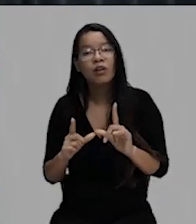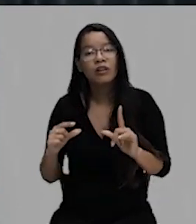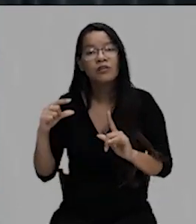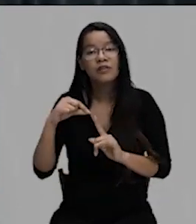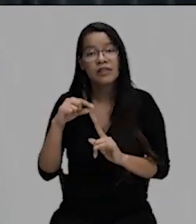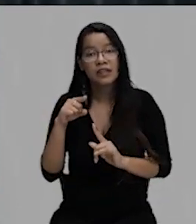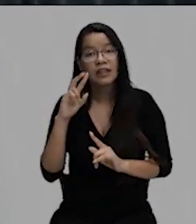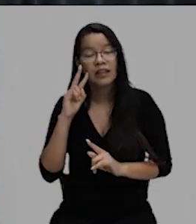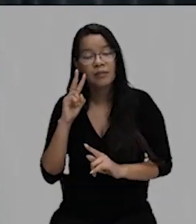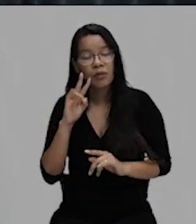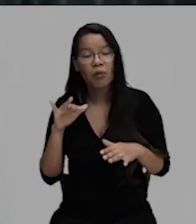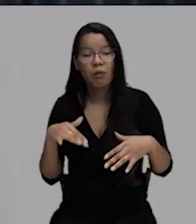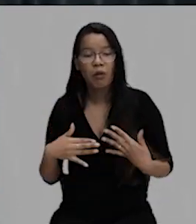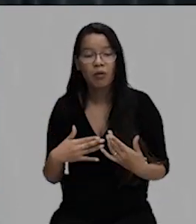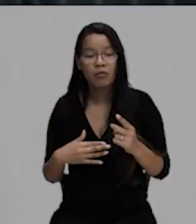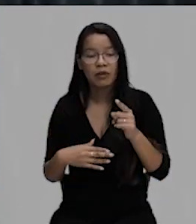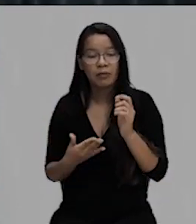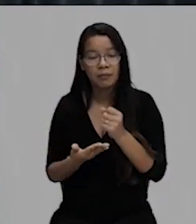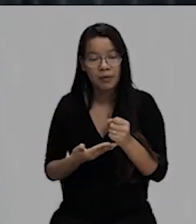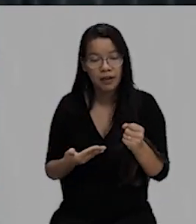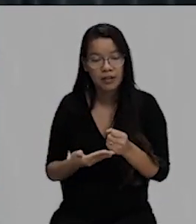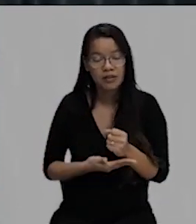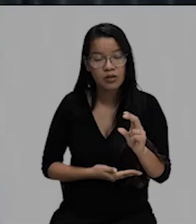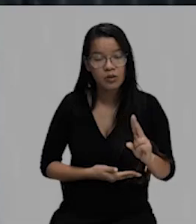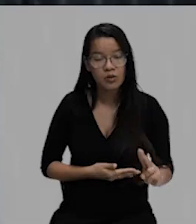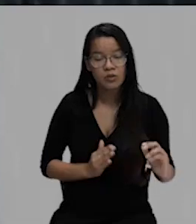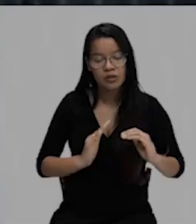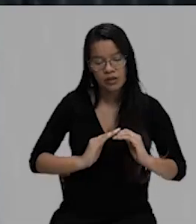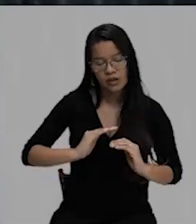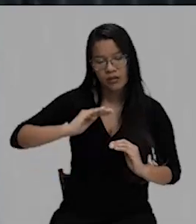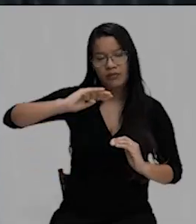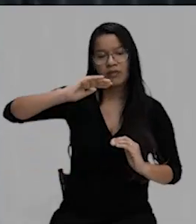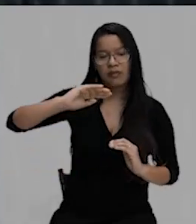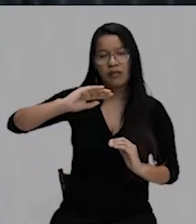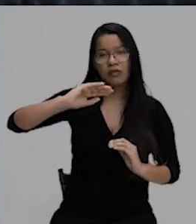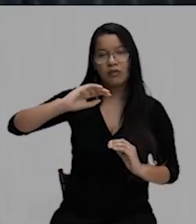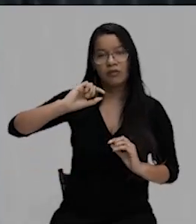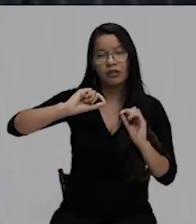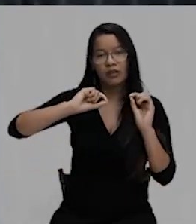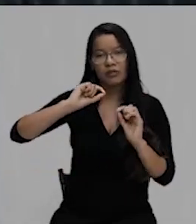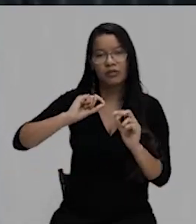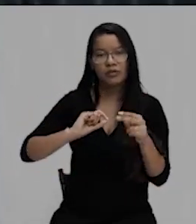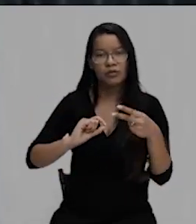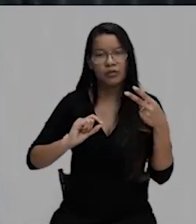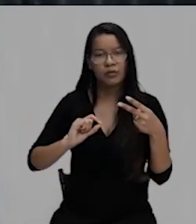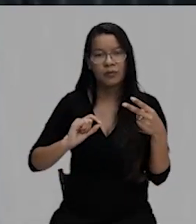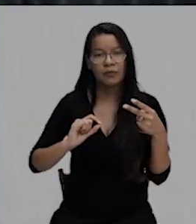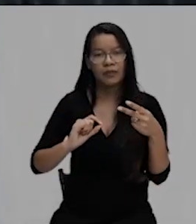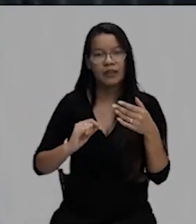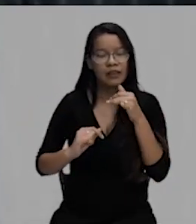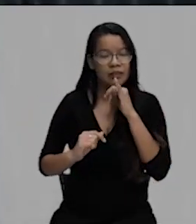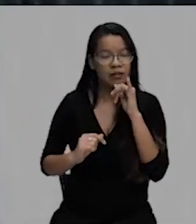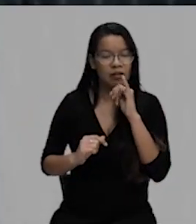Lembra qual é? Você vai pegar a base, você vai elevar ao que está lá no segundo membro, que é, no caso, o logaritmo, e vai igualar